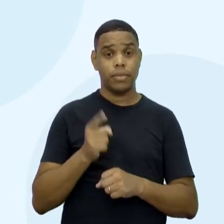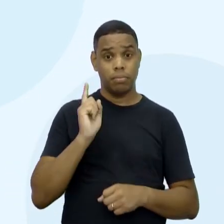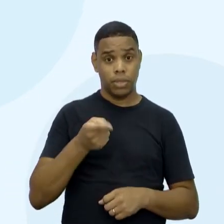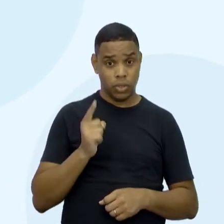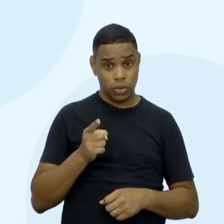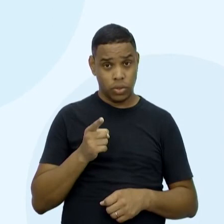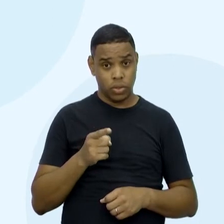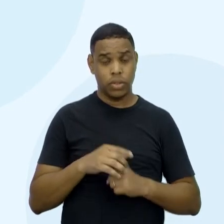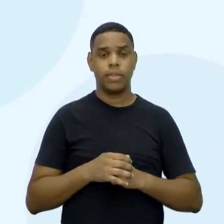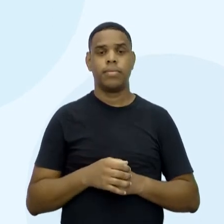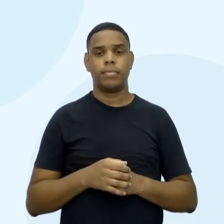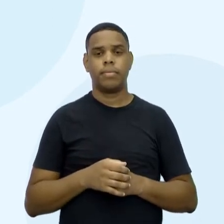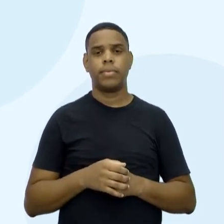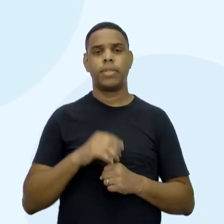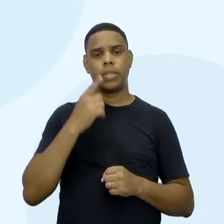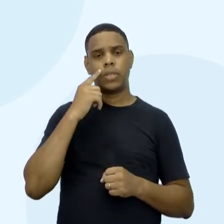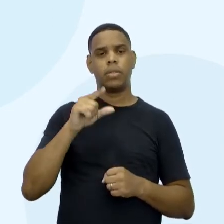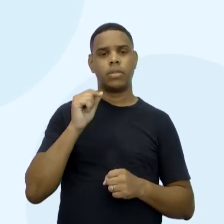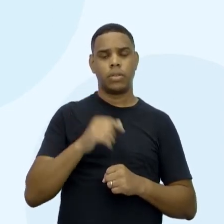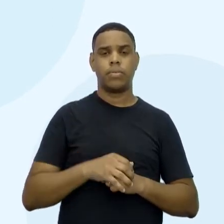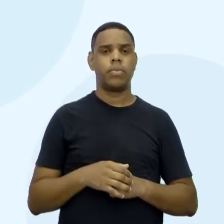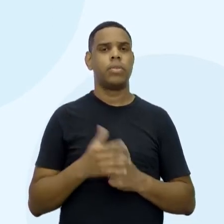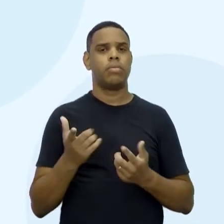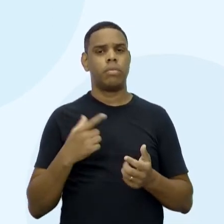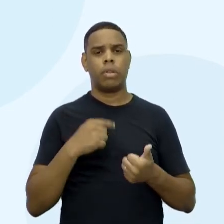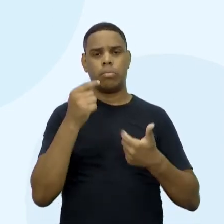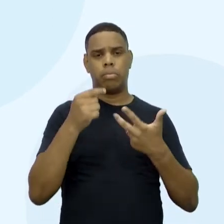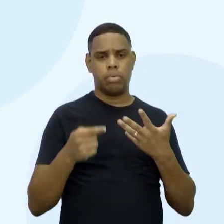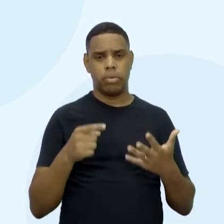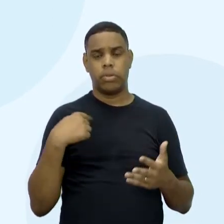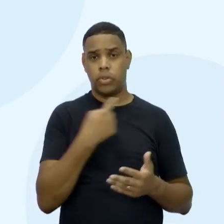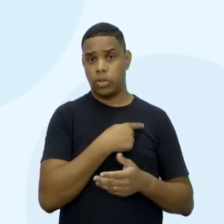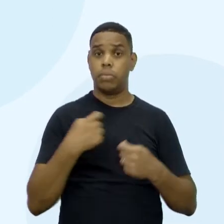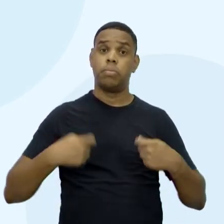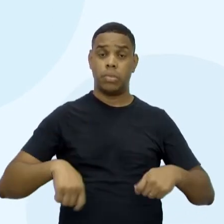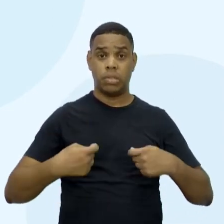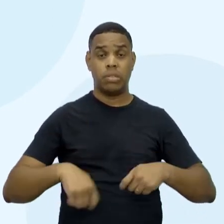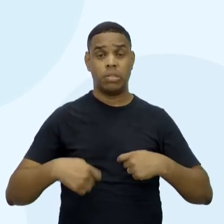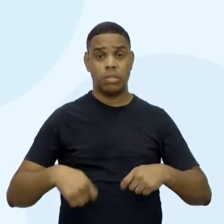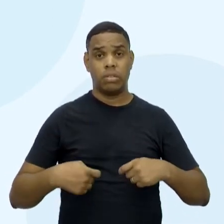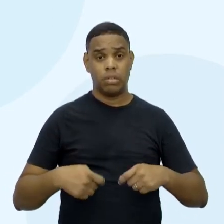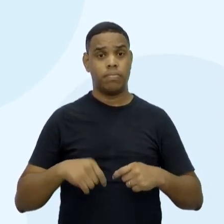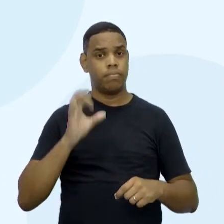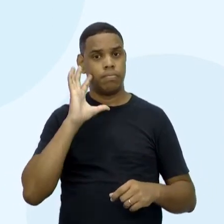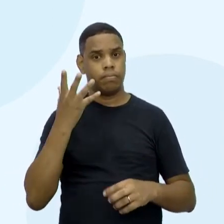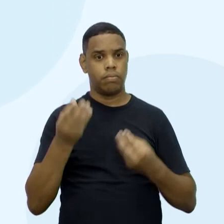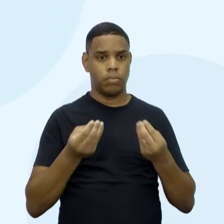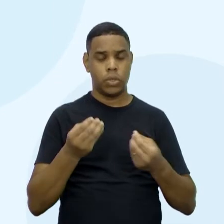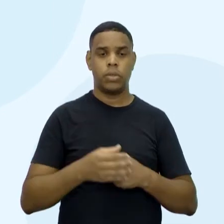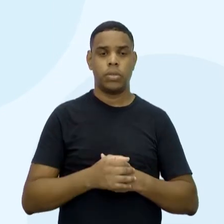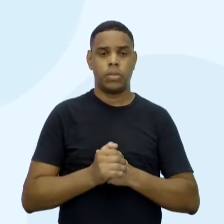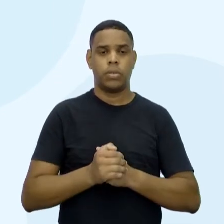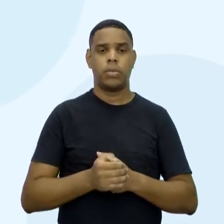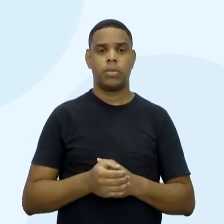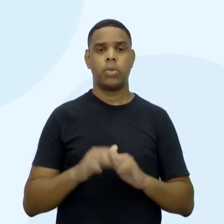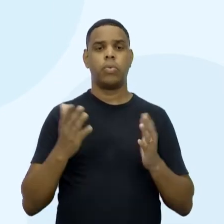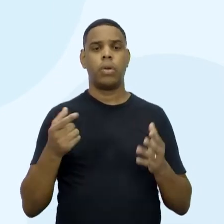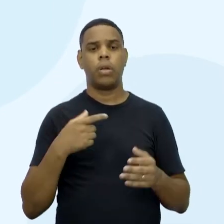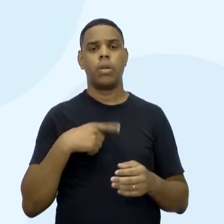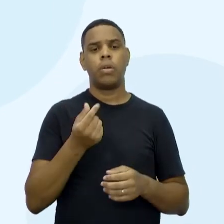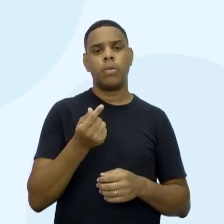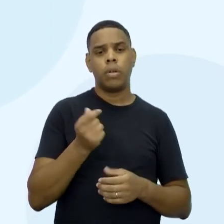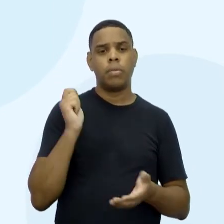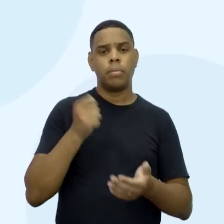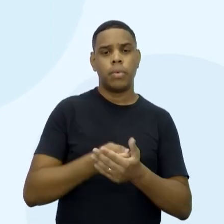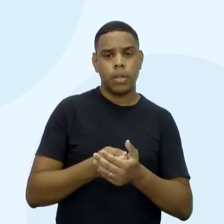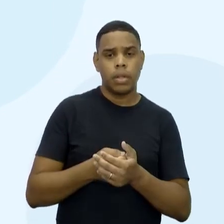1.000, determine. Então, tem algumas coisas que a gente precisa resolver. Qual é o valor